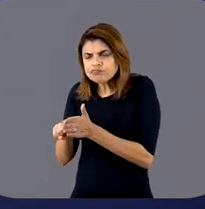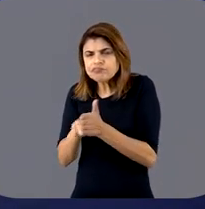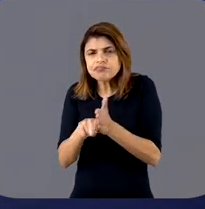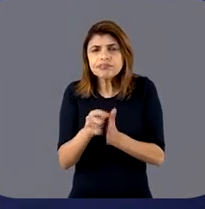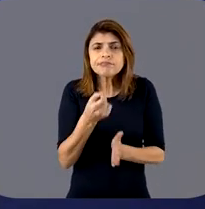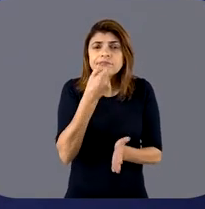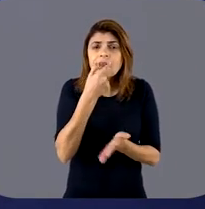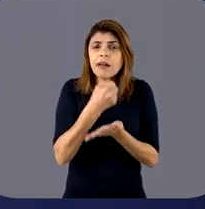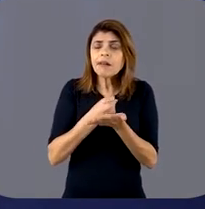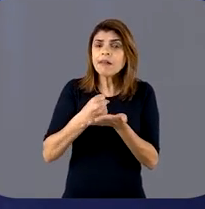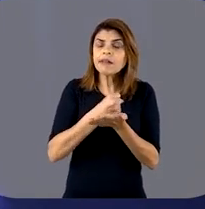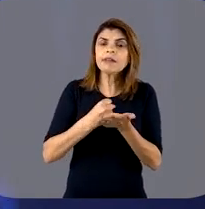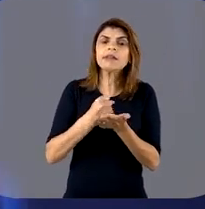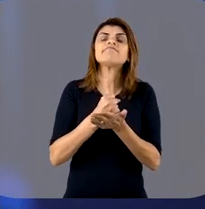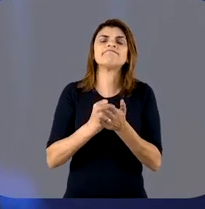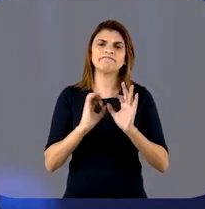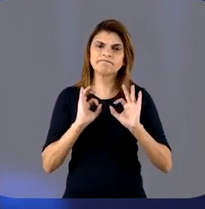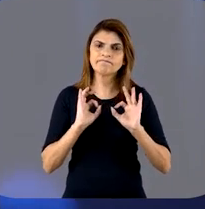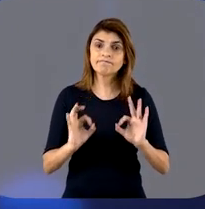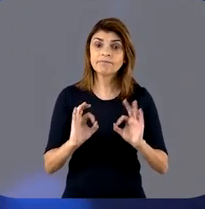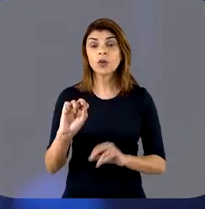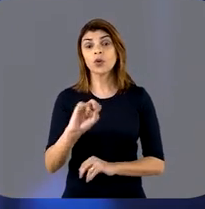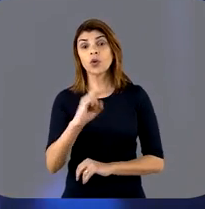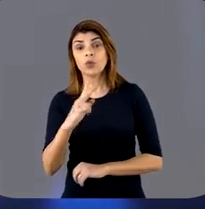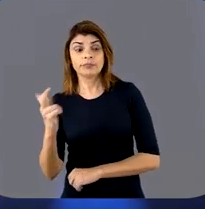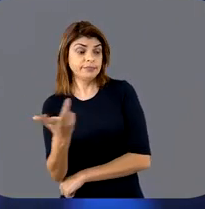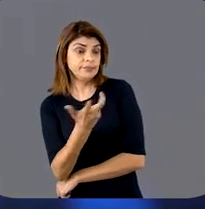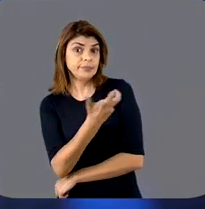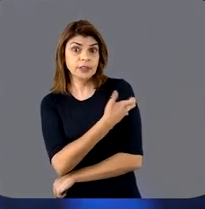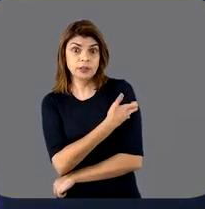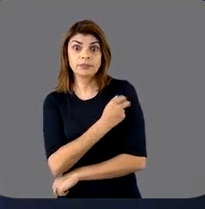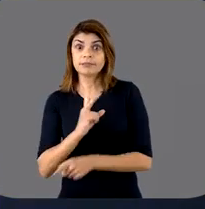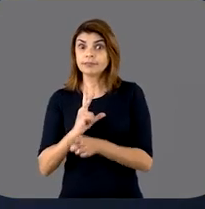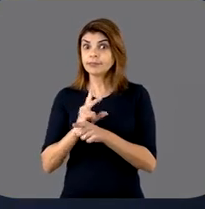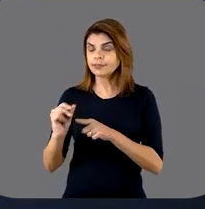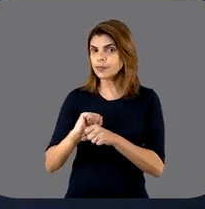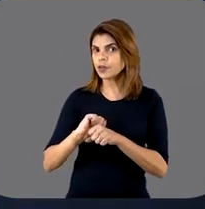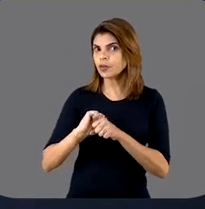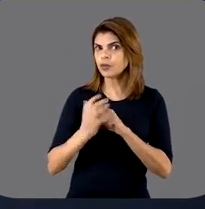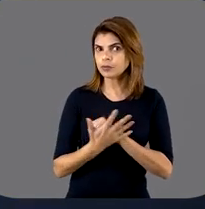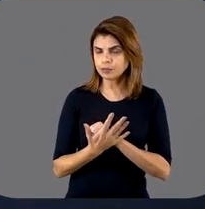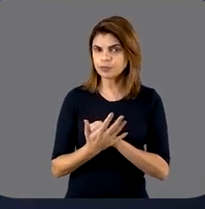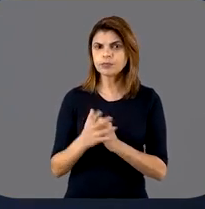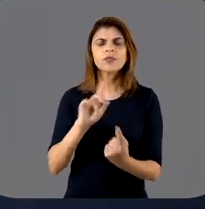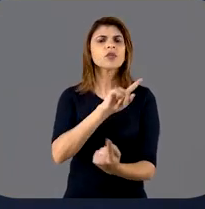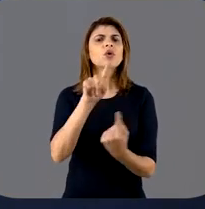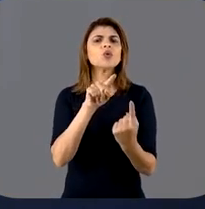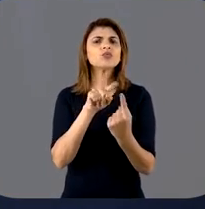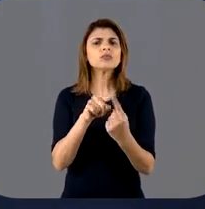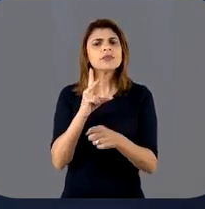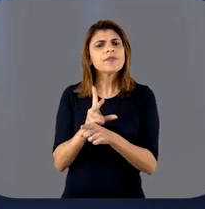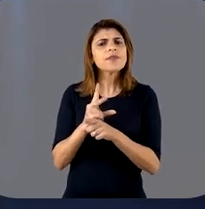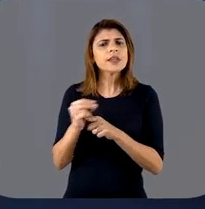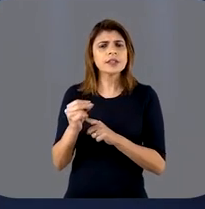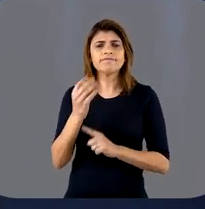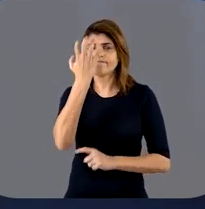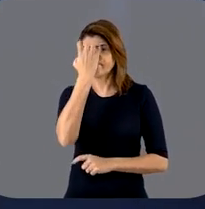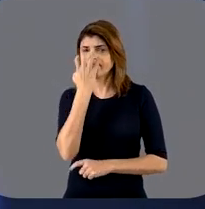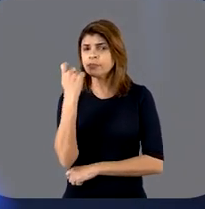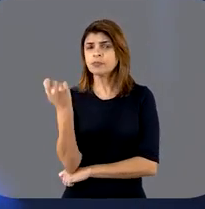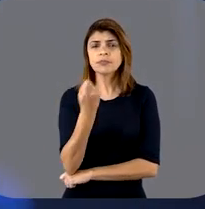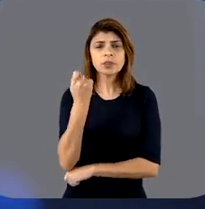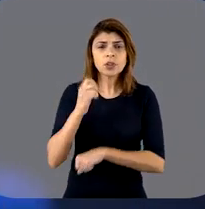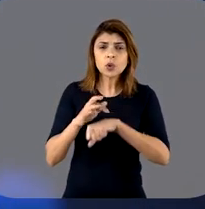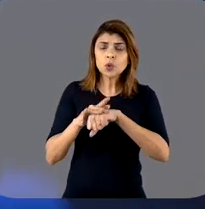medicamento eficaz ou uma vacina contra o novo coronavírus. A meta é vencer os agravos que o vírus